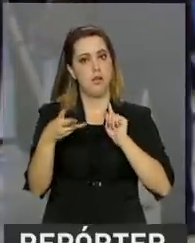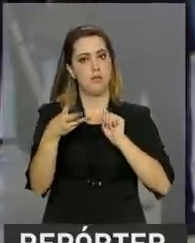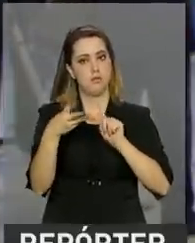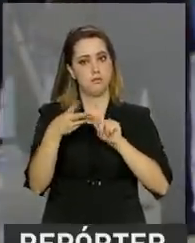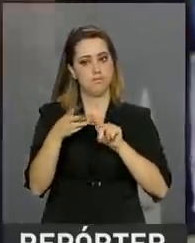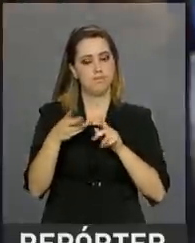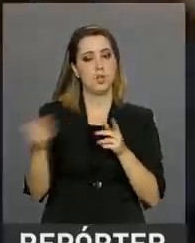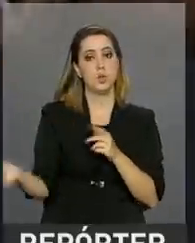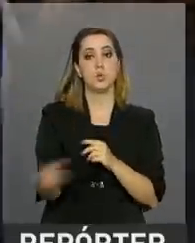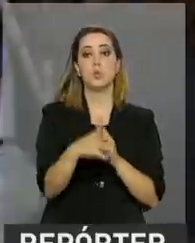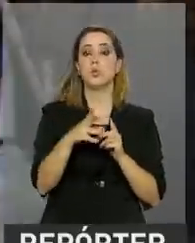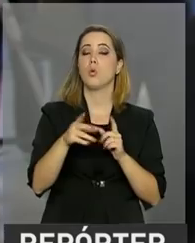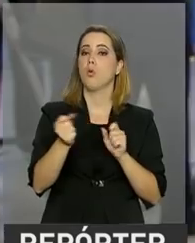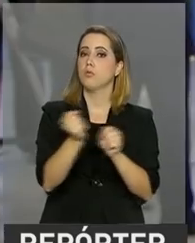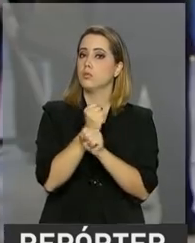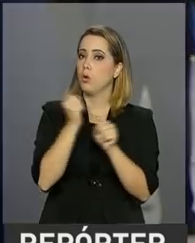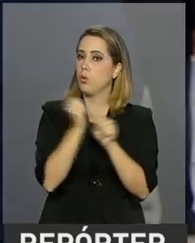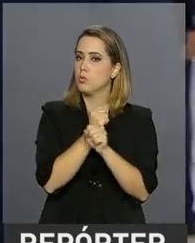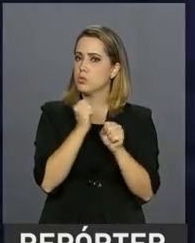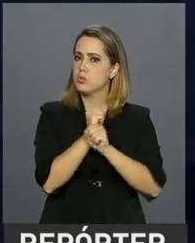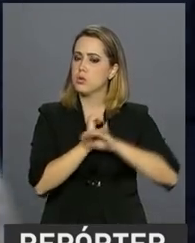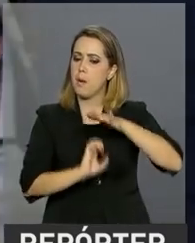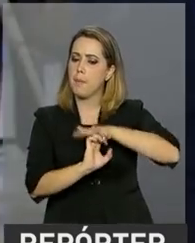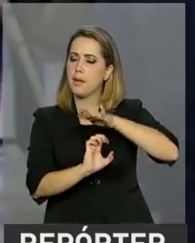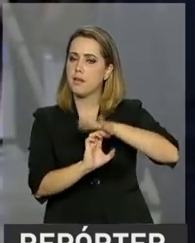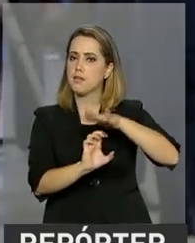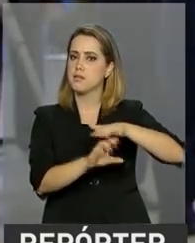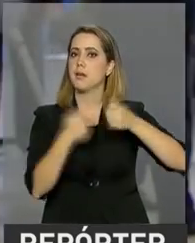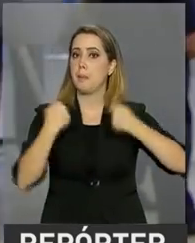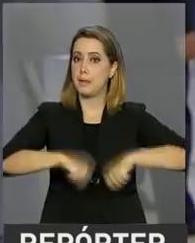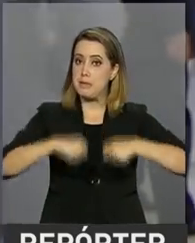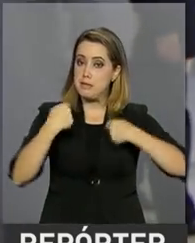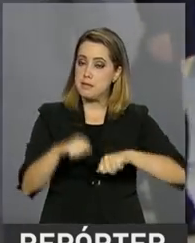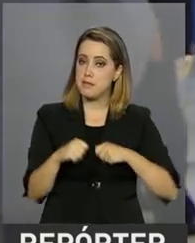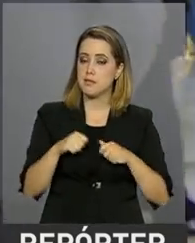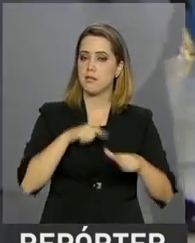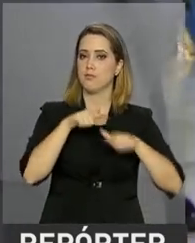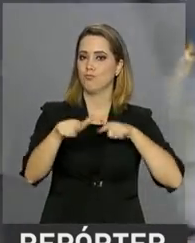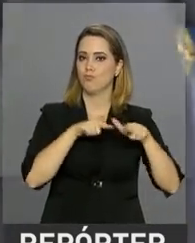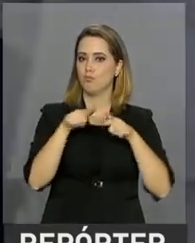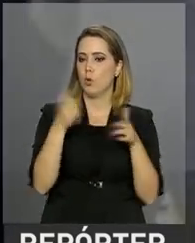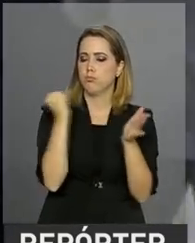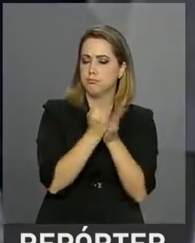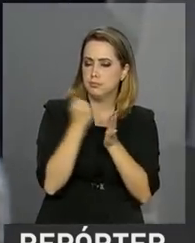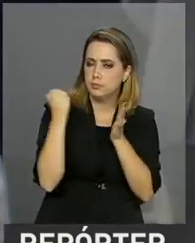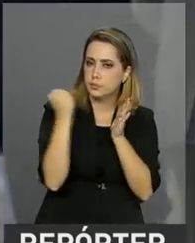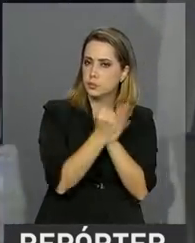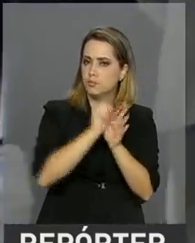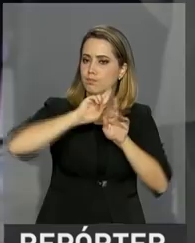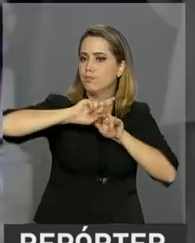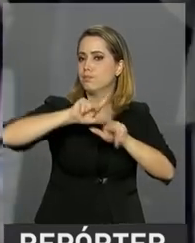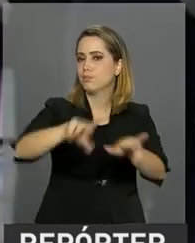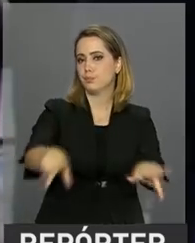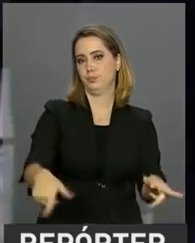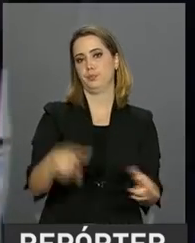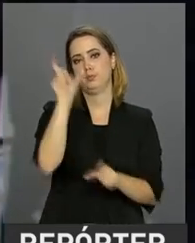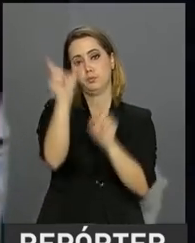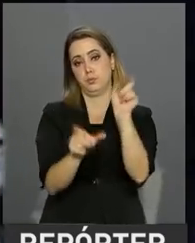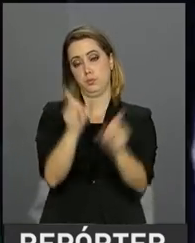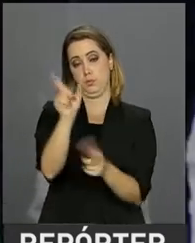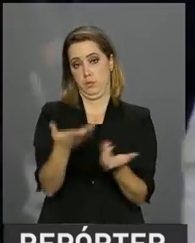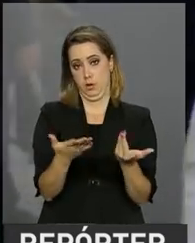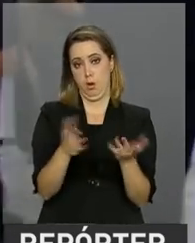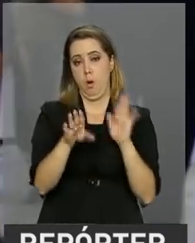da construção civil, que é intensivo em mão de obra, ou seja, emprega, contrata muita gente. O Minha Casa Minha Vida